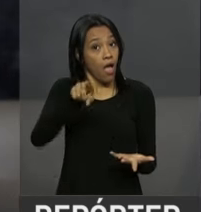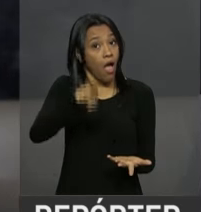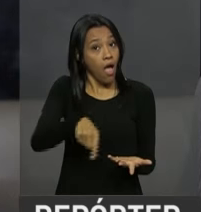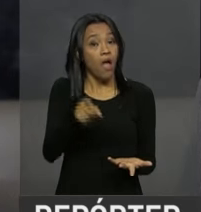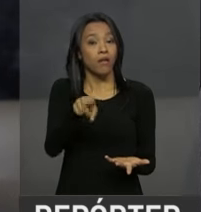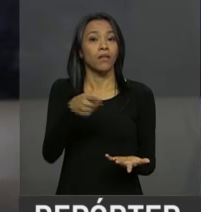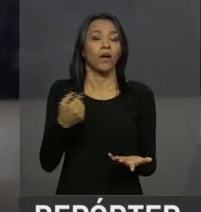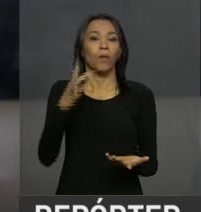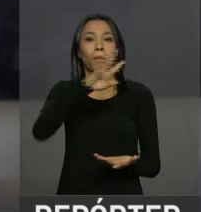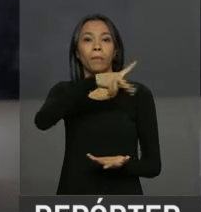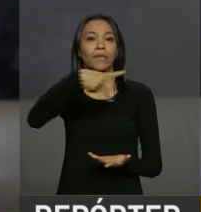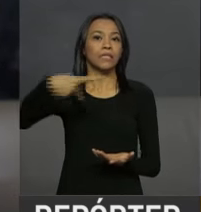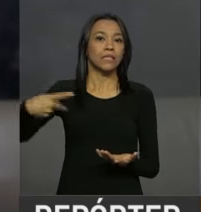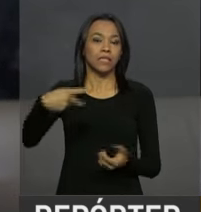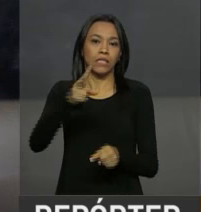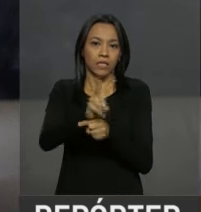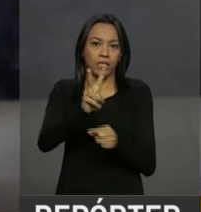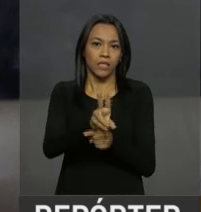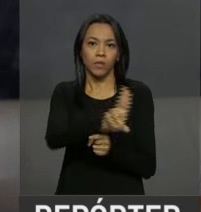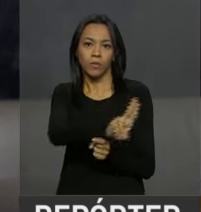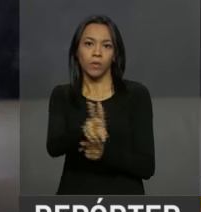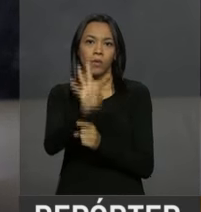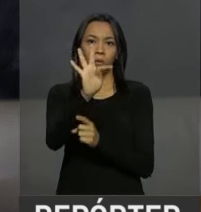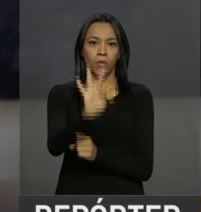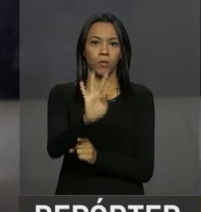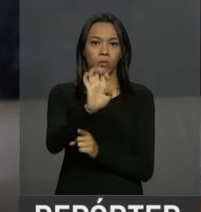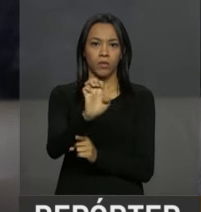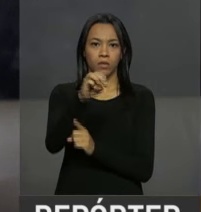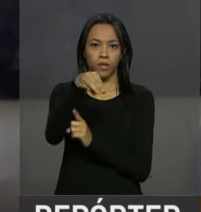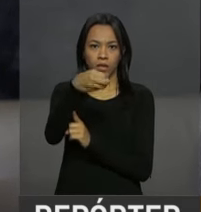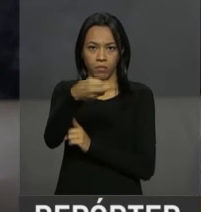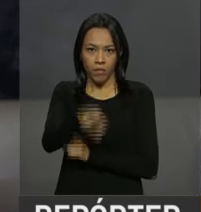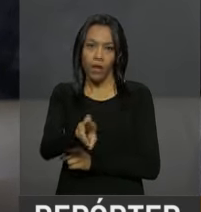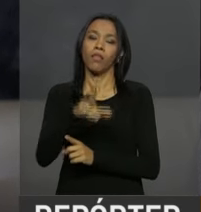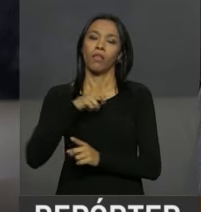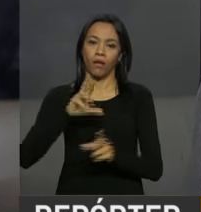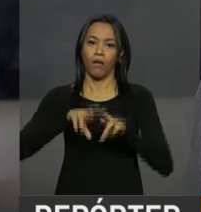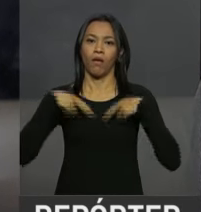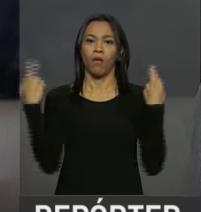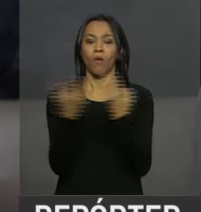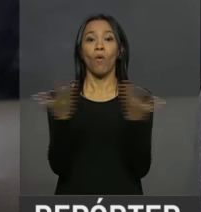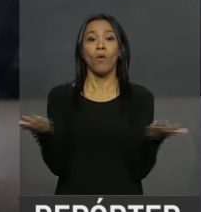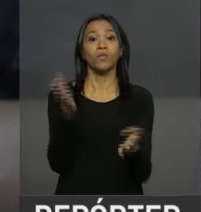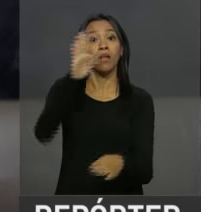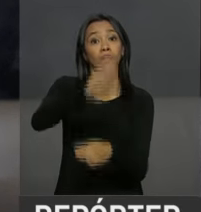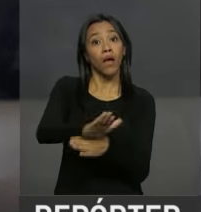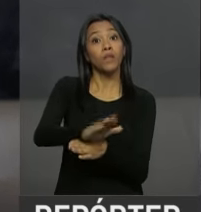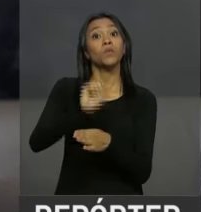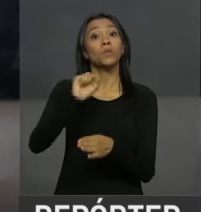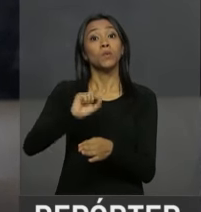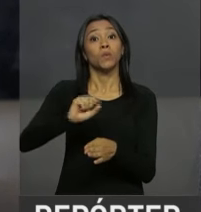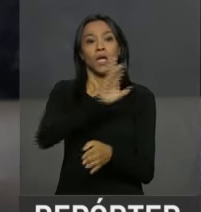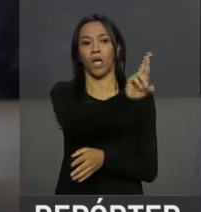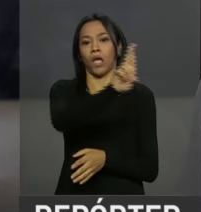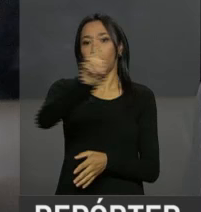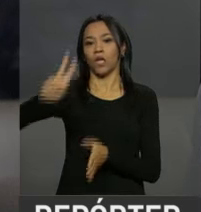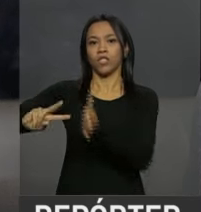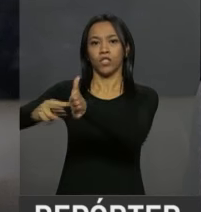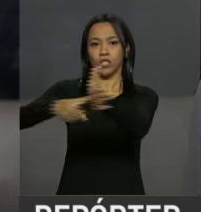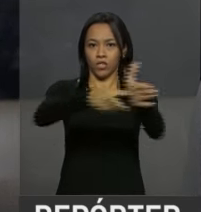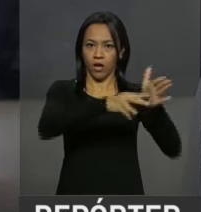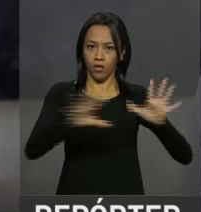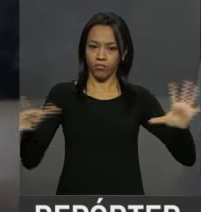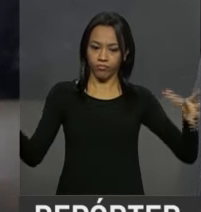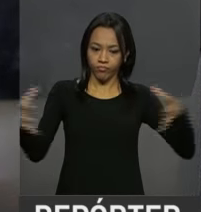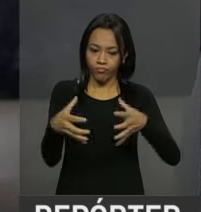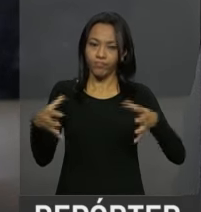mesmo. O presidente da República interino, Michel Temer, se reúne hoje à tarde com representantes de centrais sindicais, ao